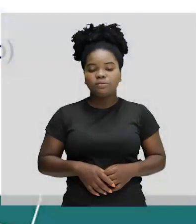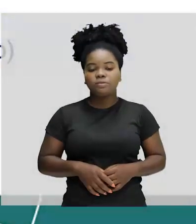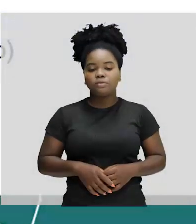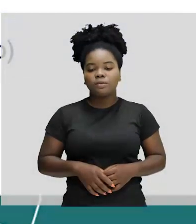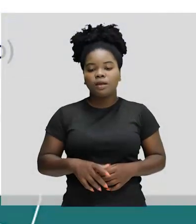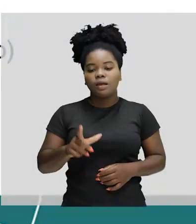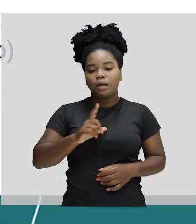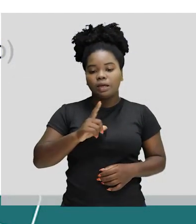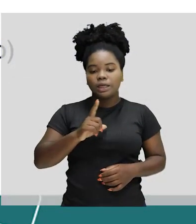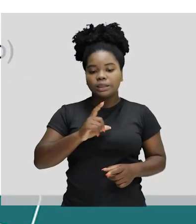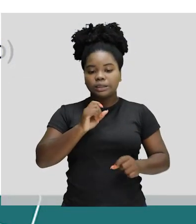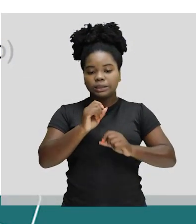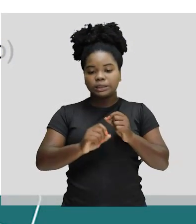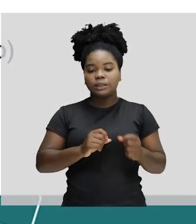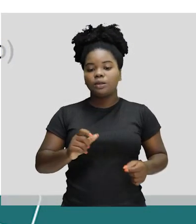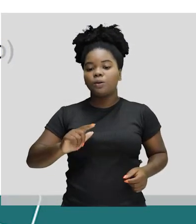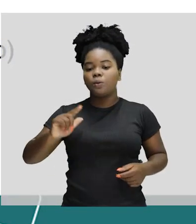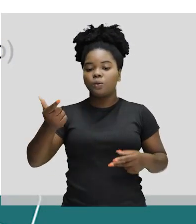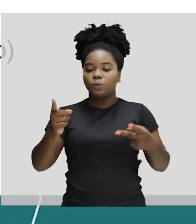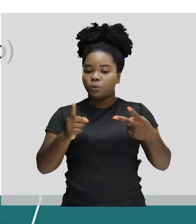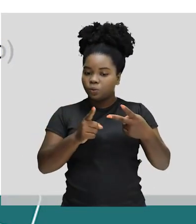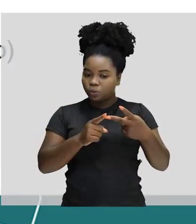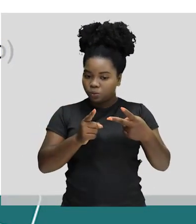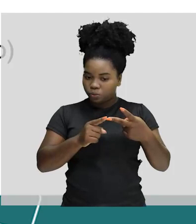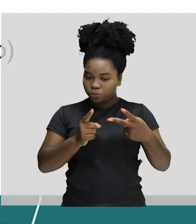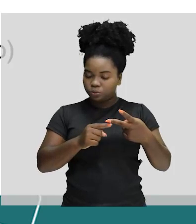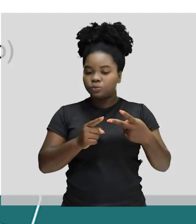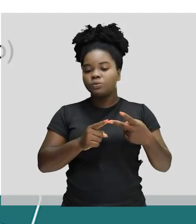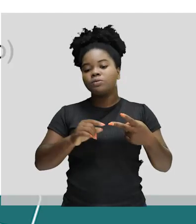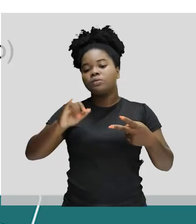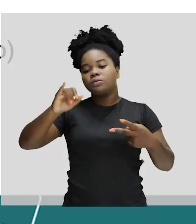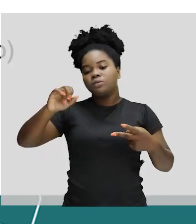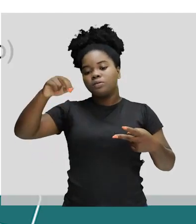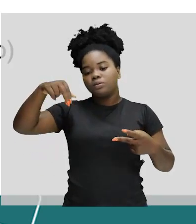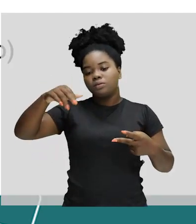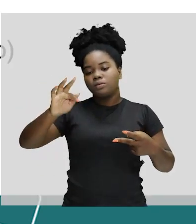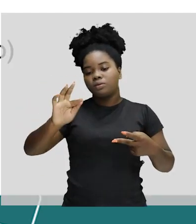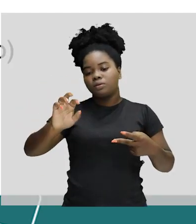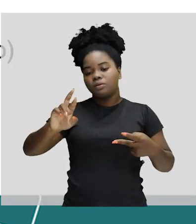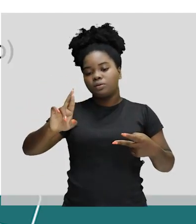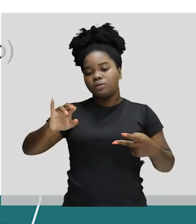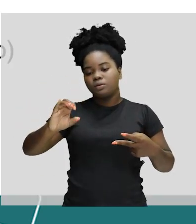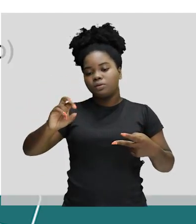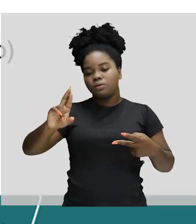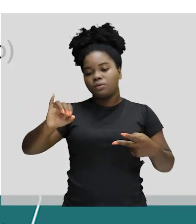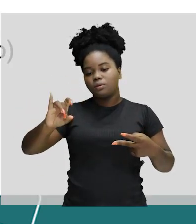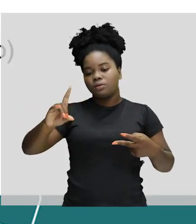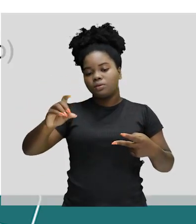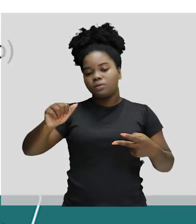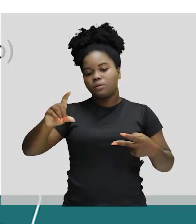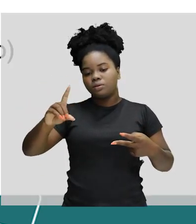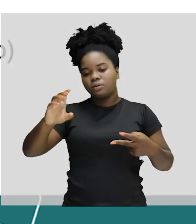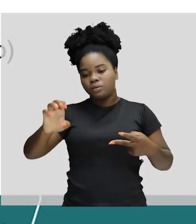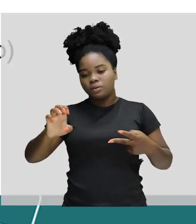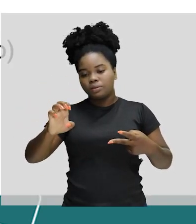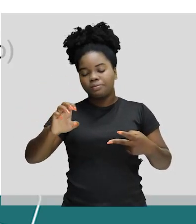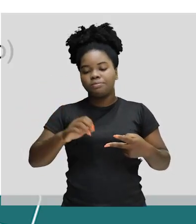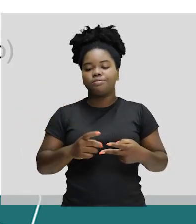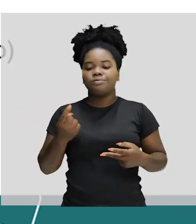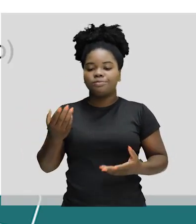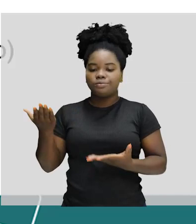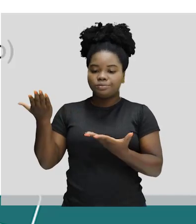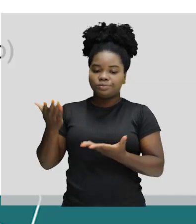Grau superlativo relativo de inferioridade. O menos dentro com